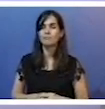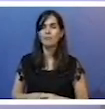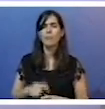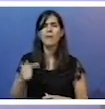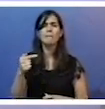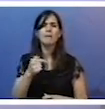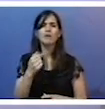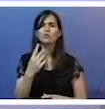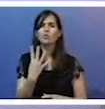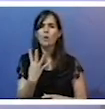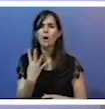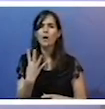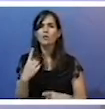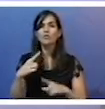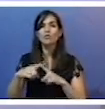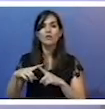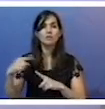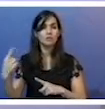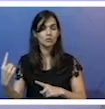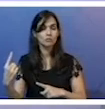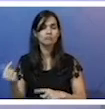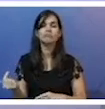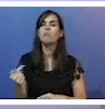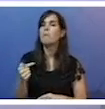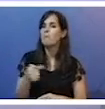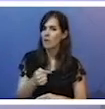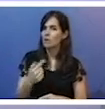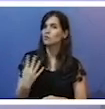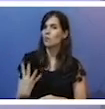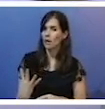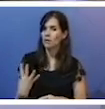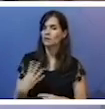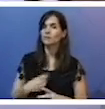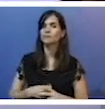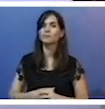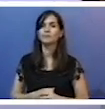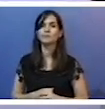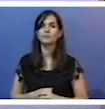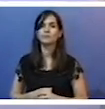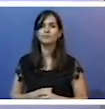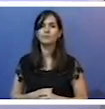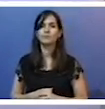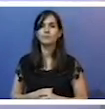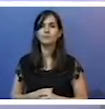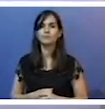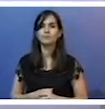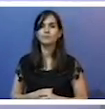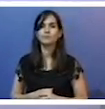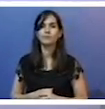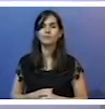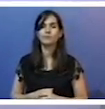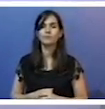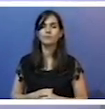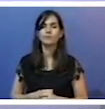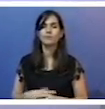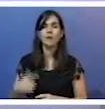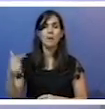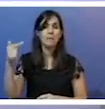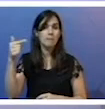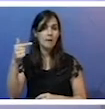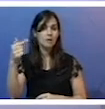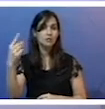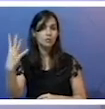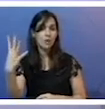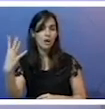fiz menos quatro vezes um da -4 copiei o - 21 e aqui menos quatro vezes